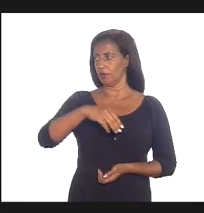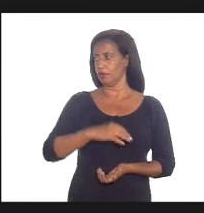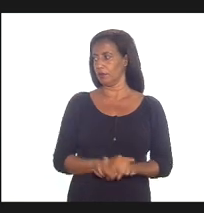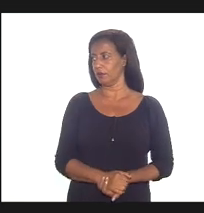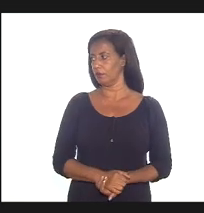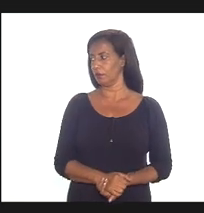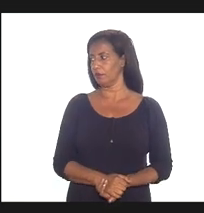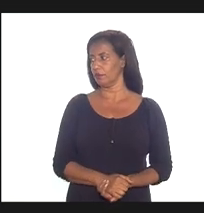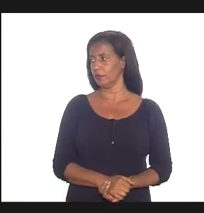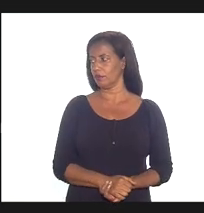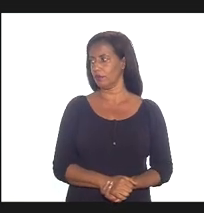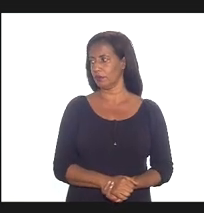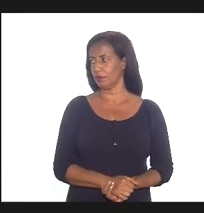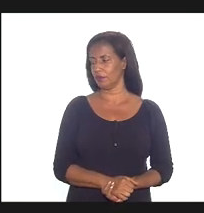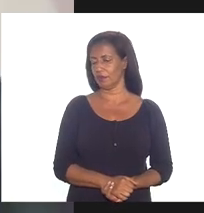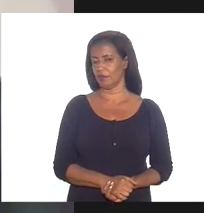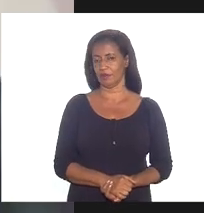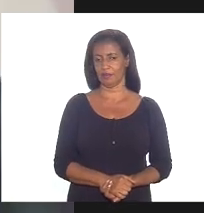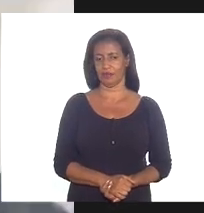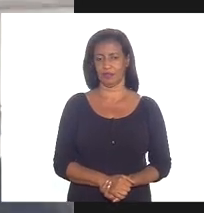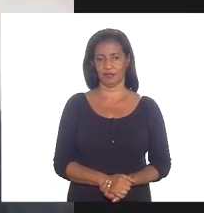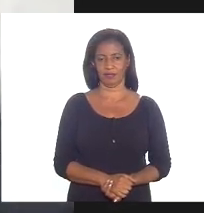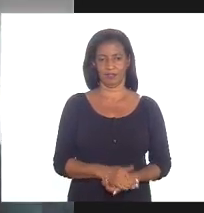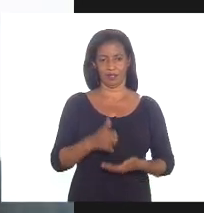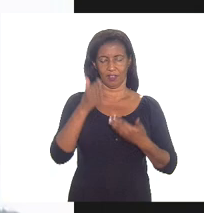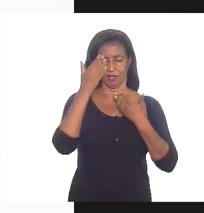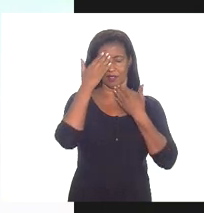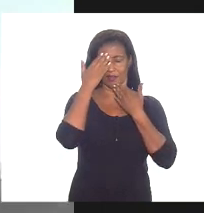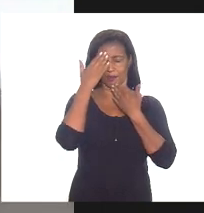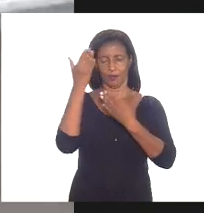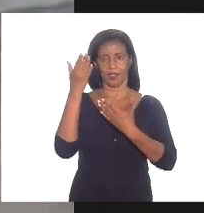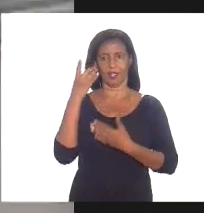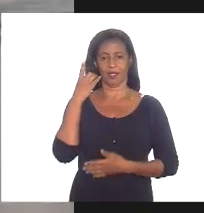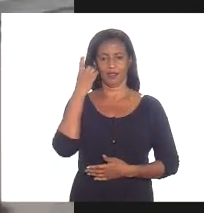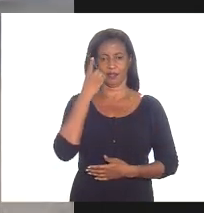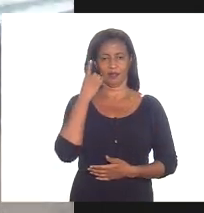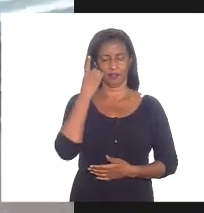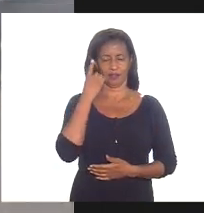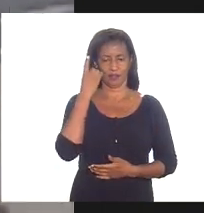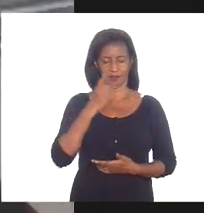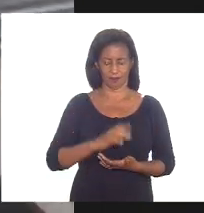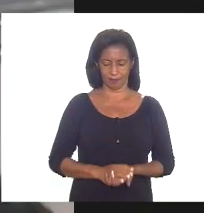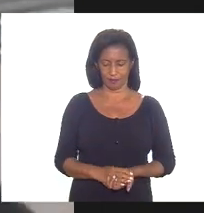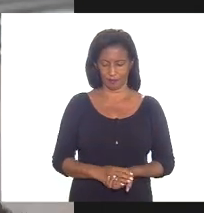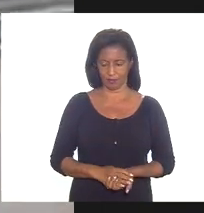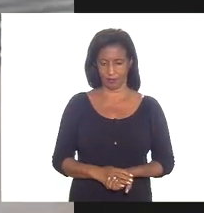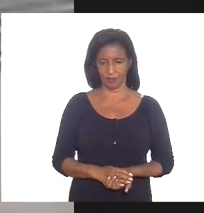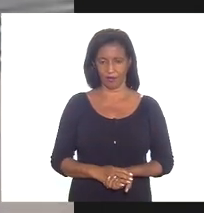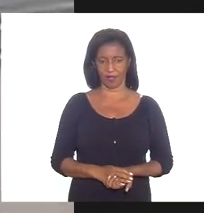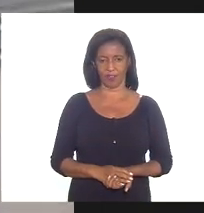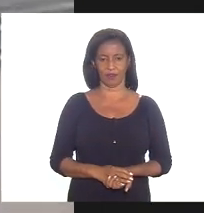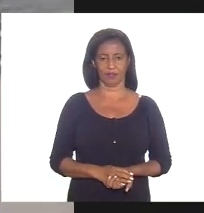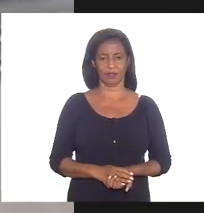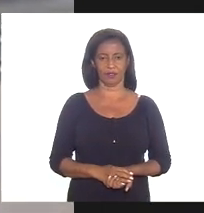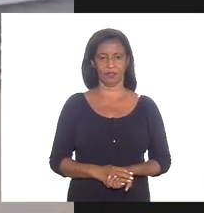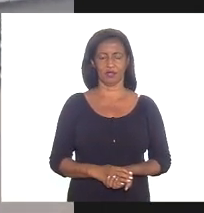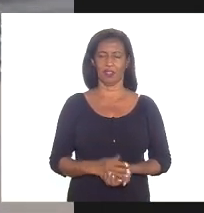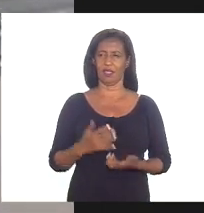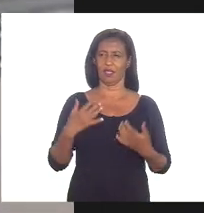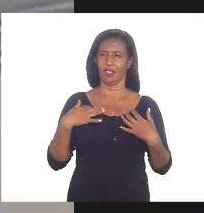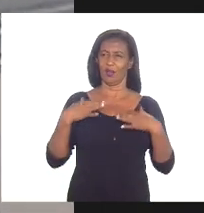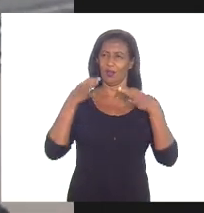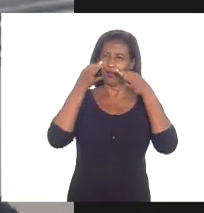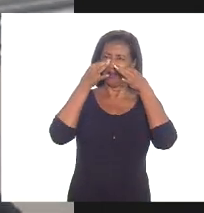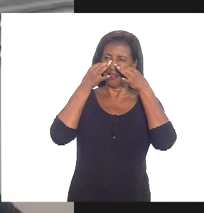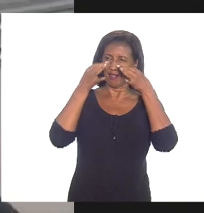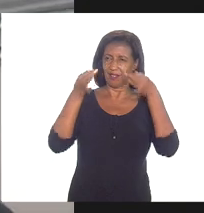manifestação. Obrigado. Obrigado, deputada Marta Rocha. Deputado, olha só. Eu, com atenção, ouvi o que